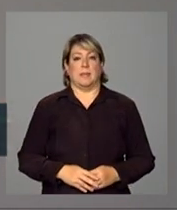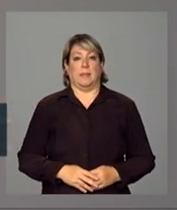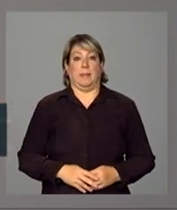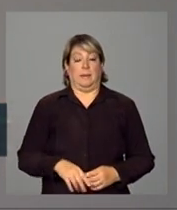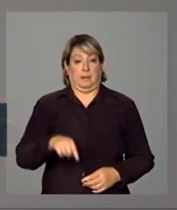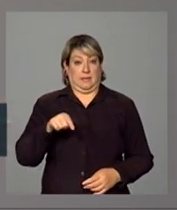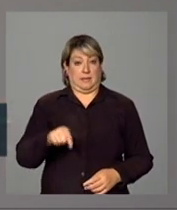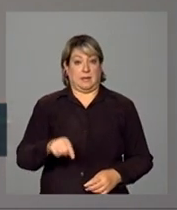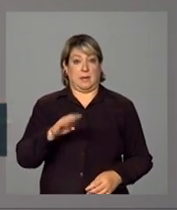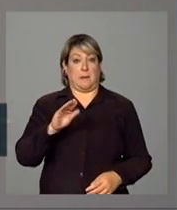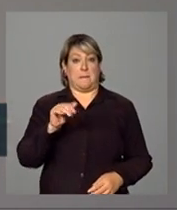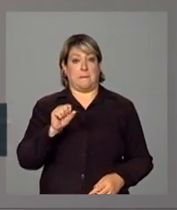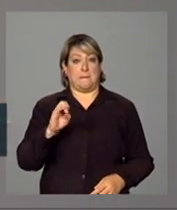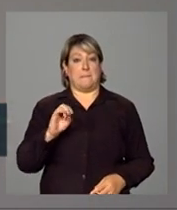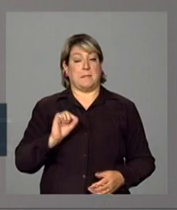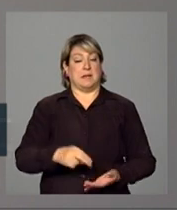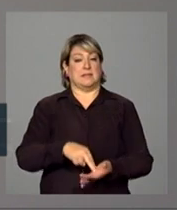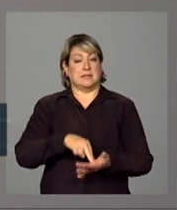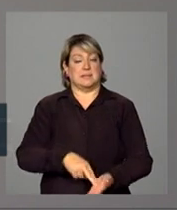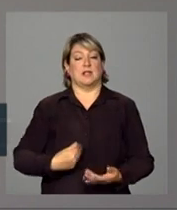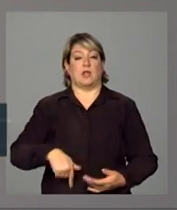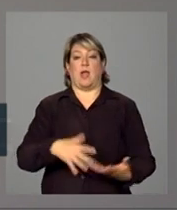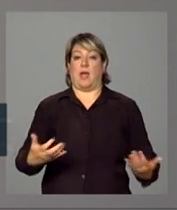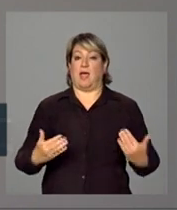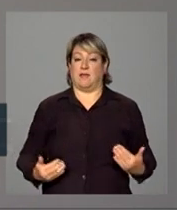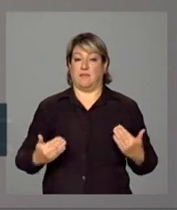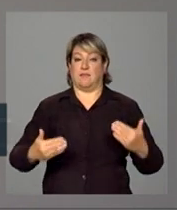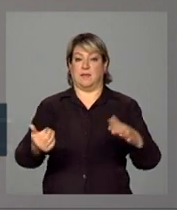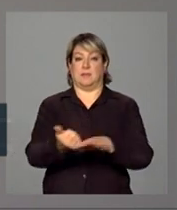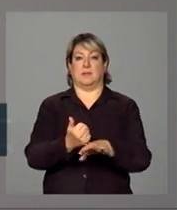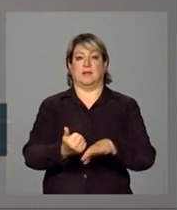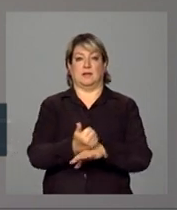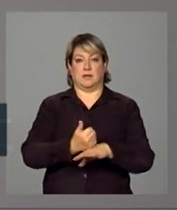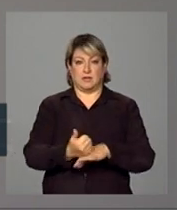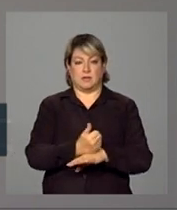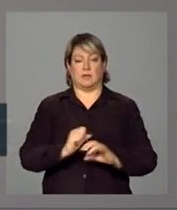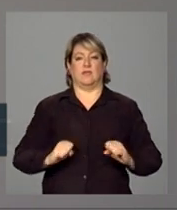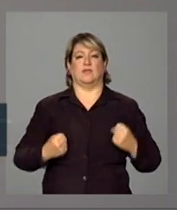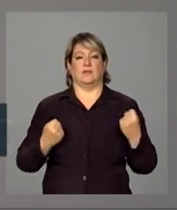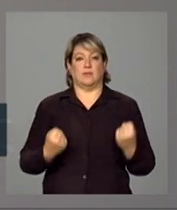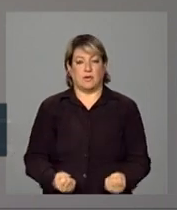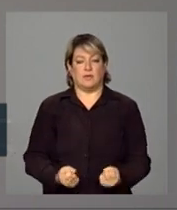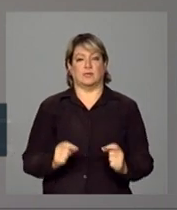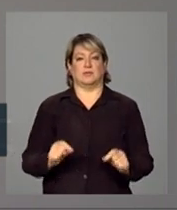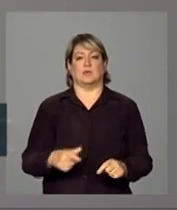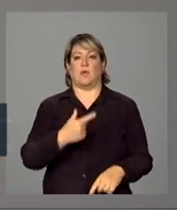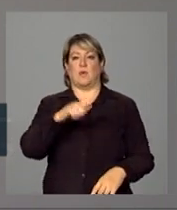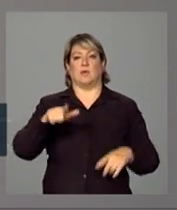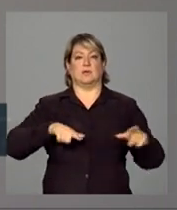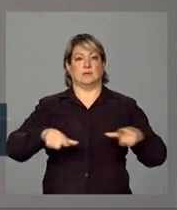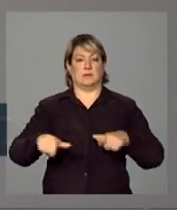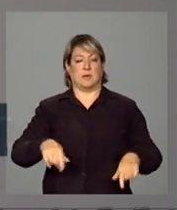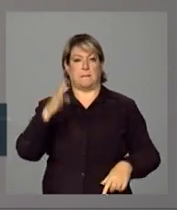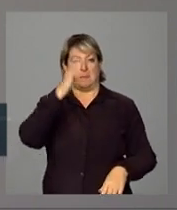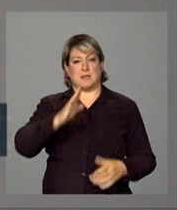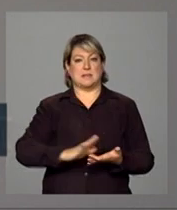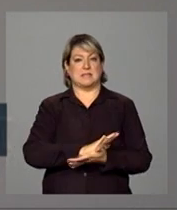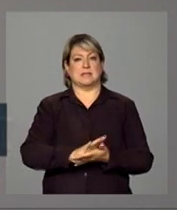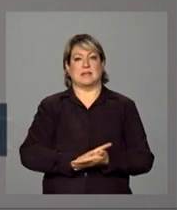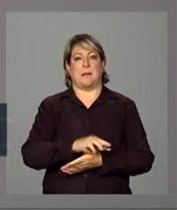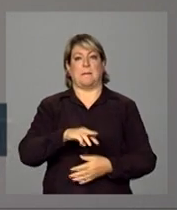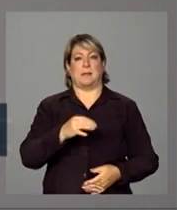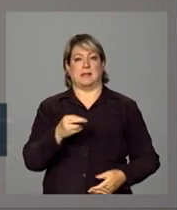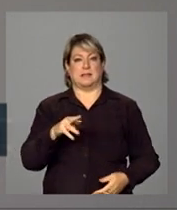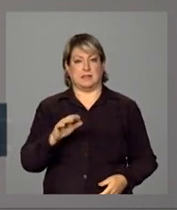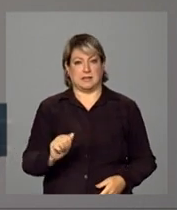sólida, queremos avançar e direcionar todo o nosso esforço para as demais ações do Brasil Sem Miséria, porque,